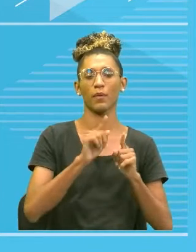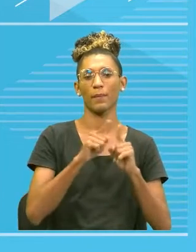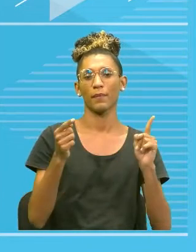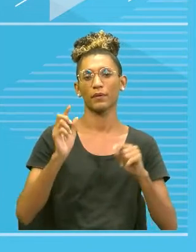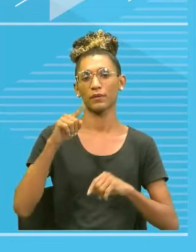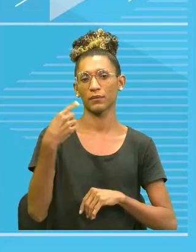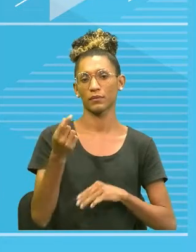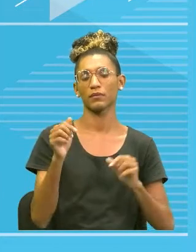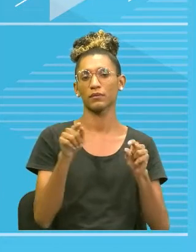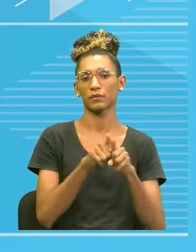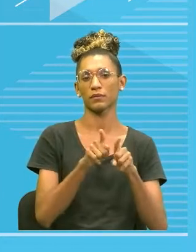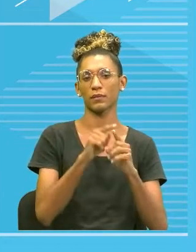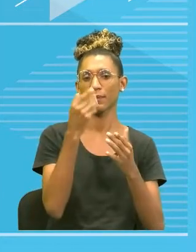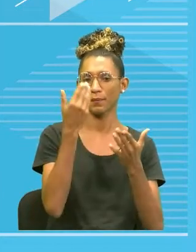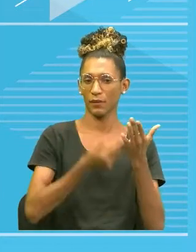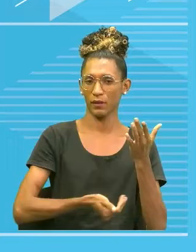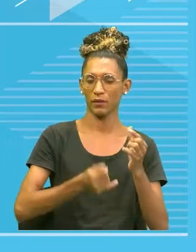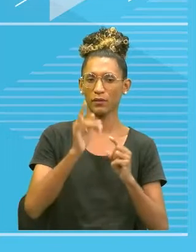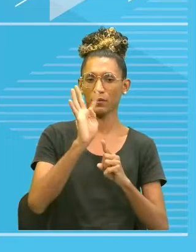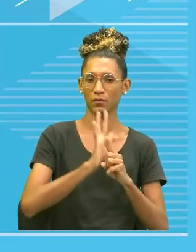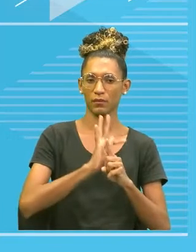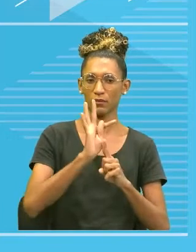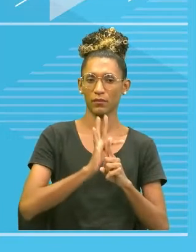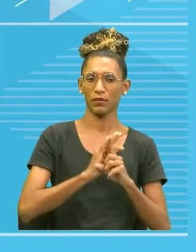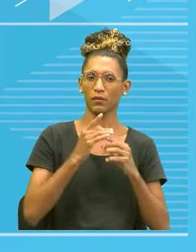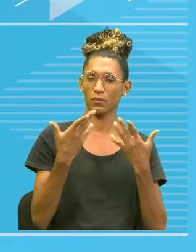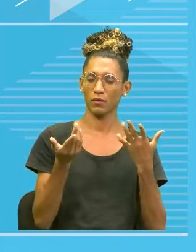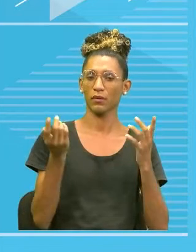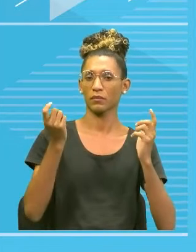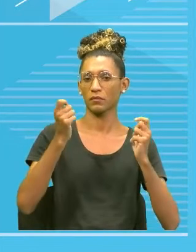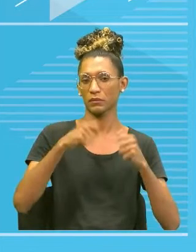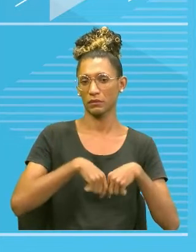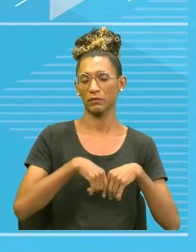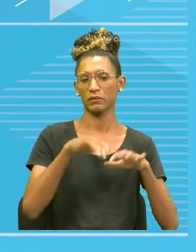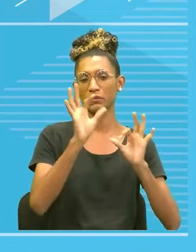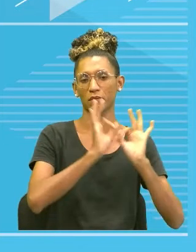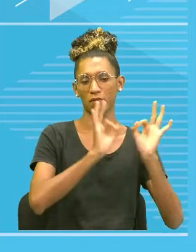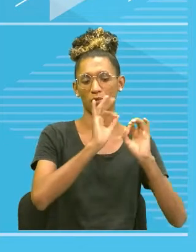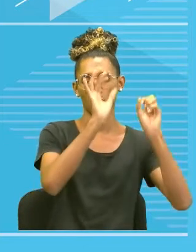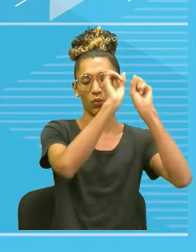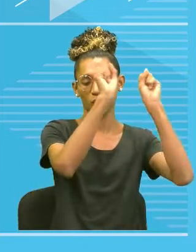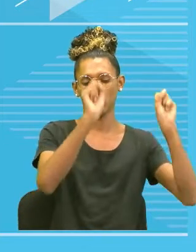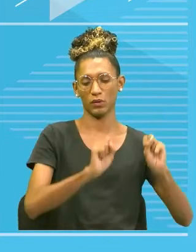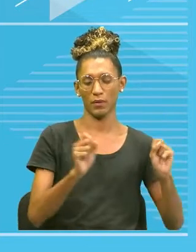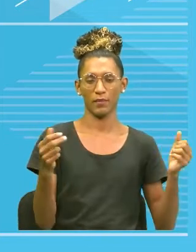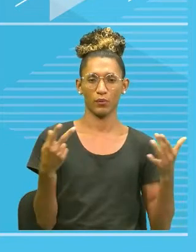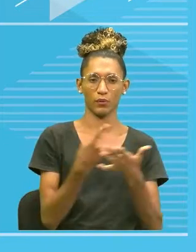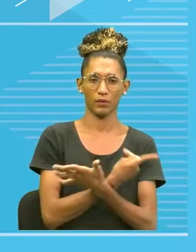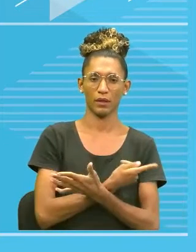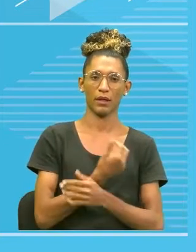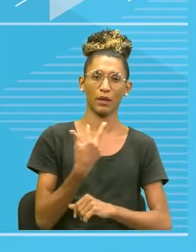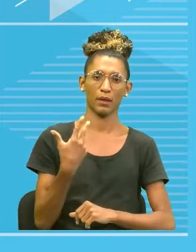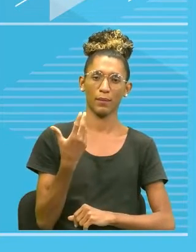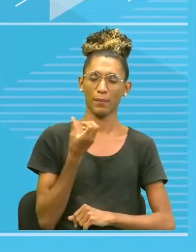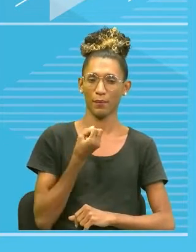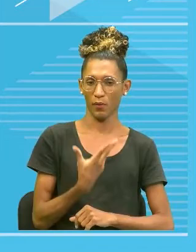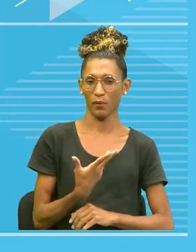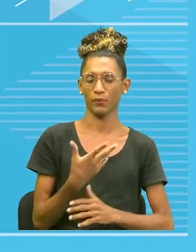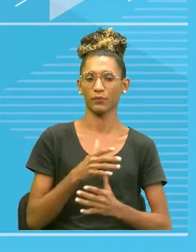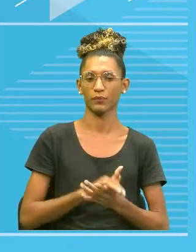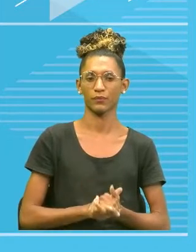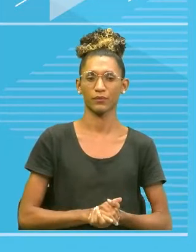depois eu perco essa temperatura para que a gente possa fazer com que aquele sistema funcione, né, de uma forma ideal.